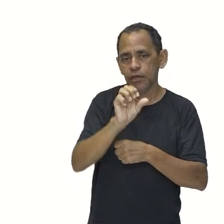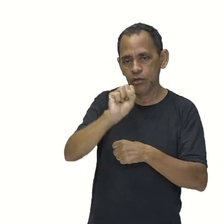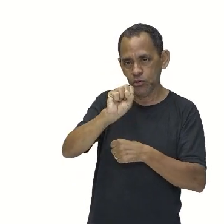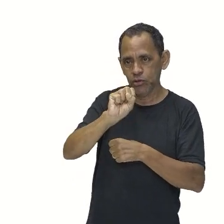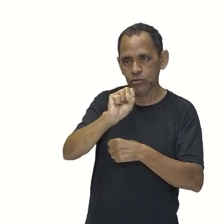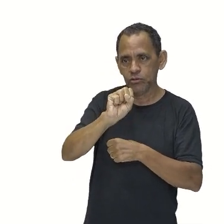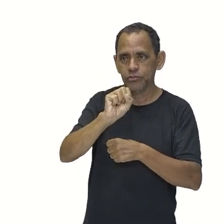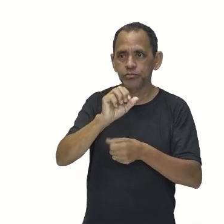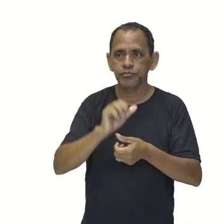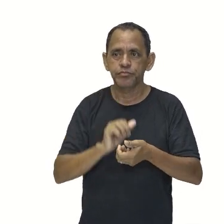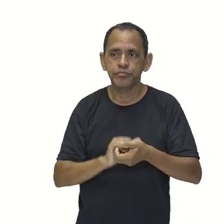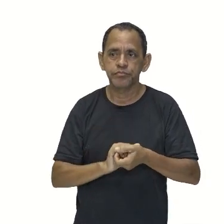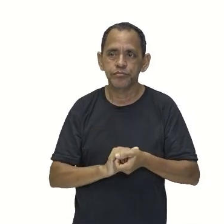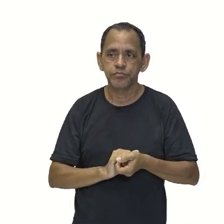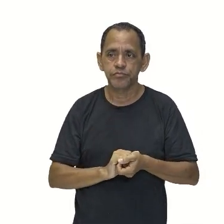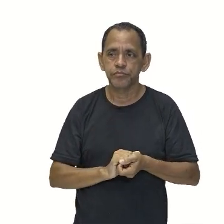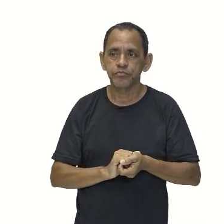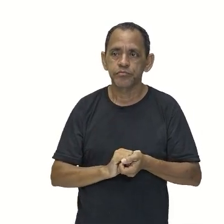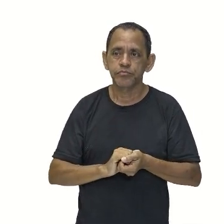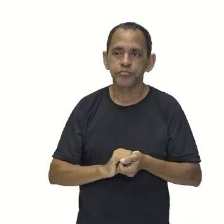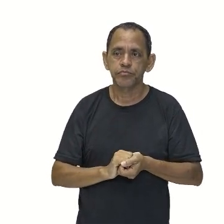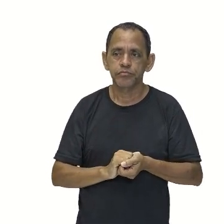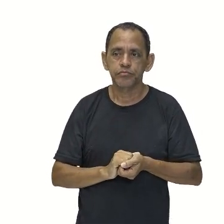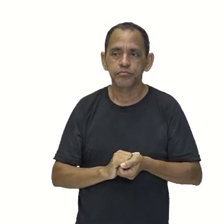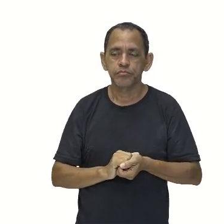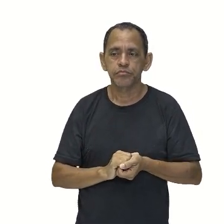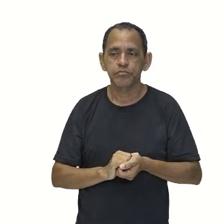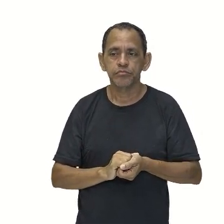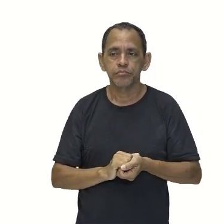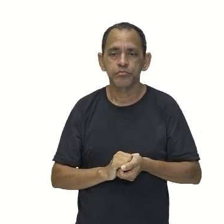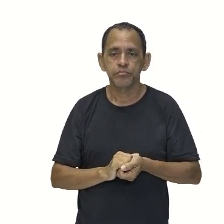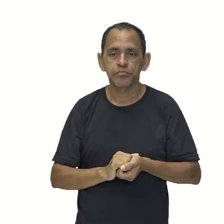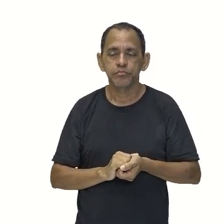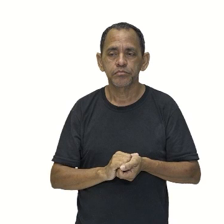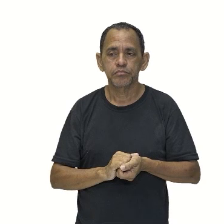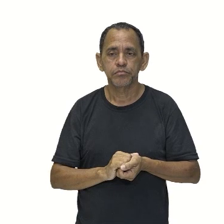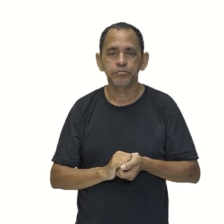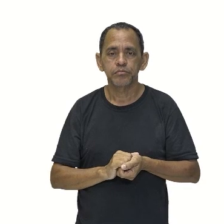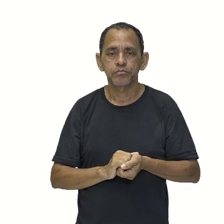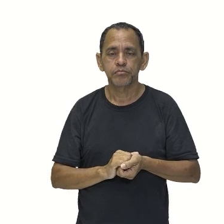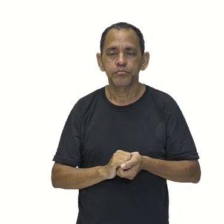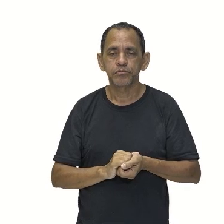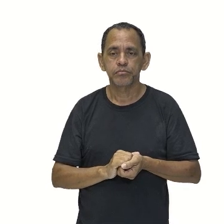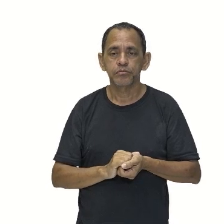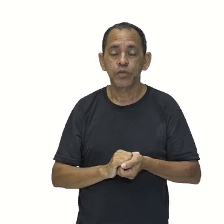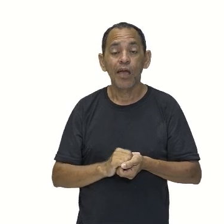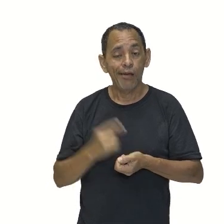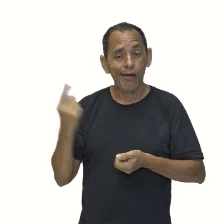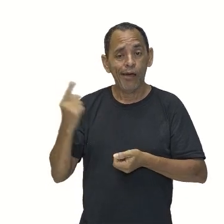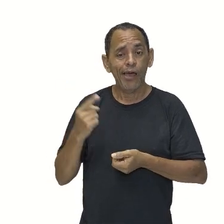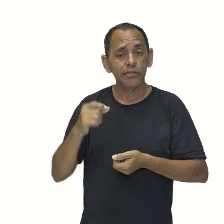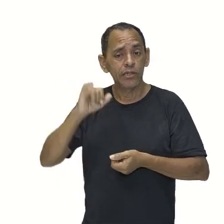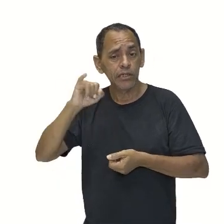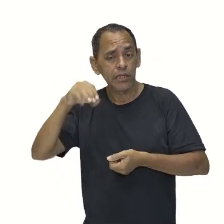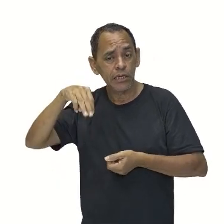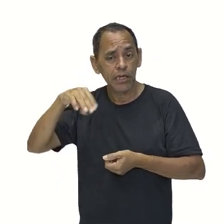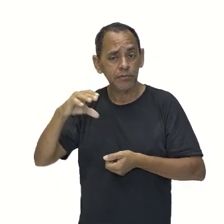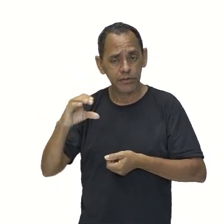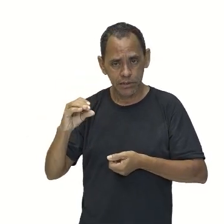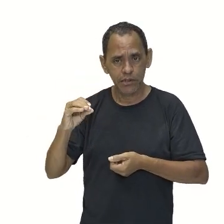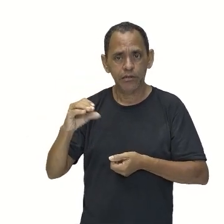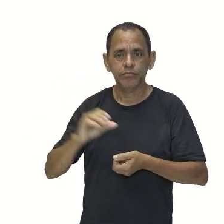27,68, meu povo, certo? Ó, tem um 1 para cá, olha. Então, esse é o índice de massa corpórea